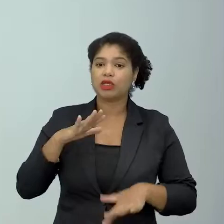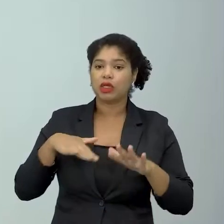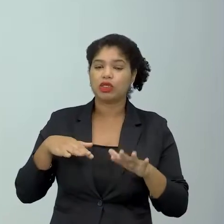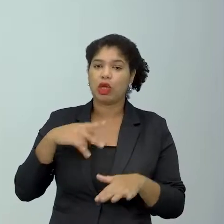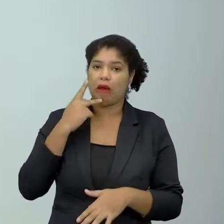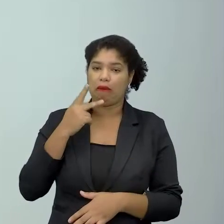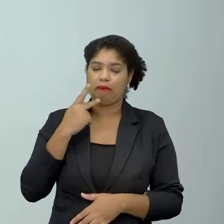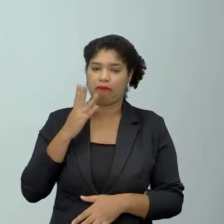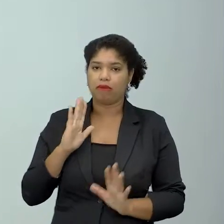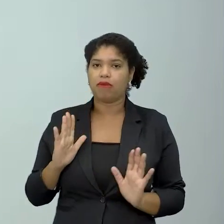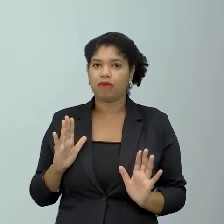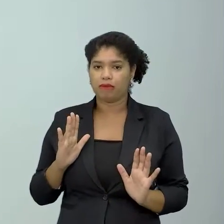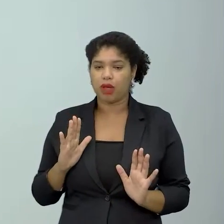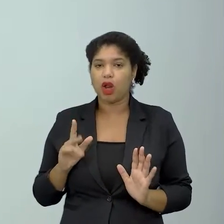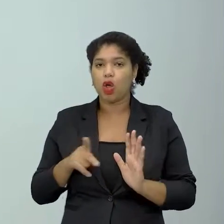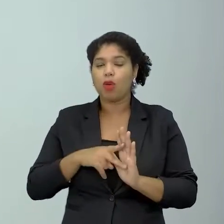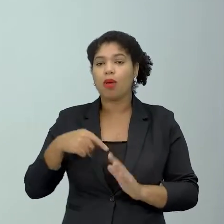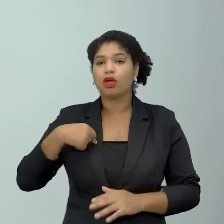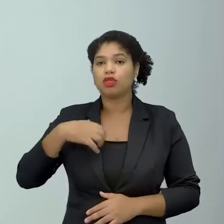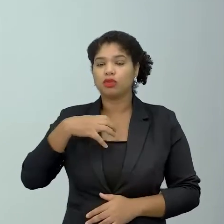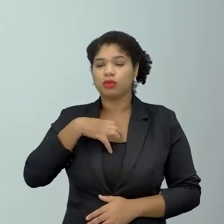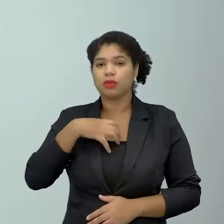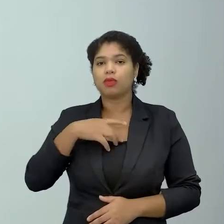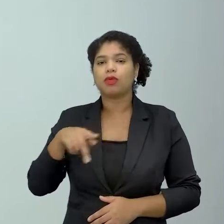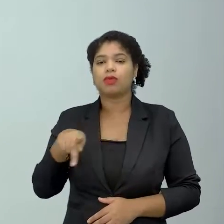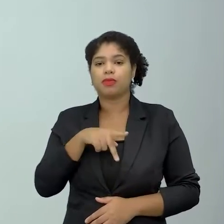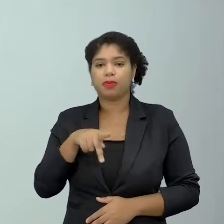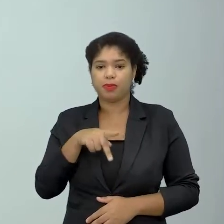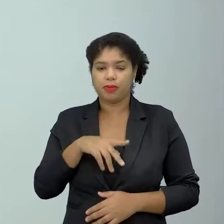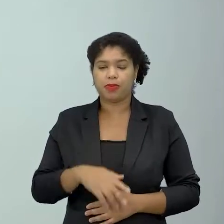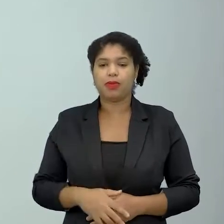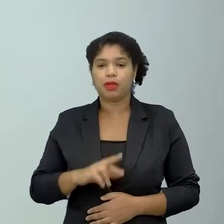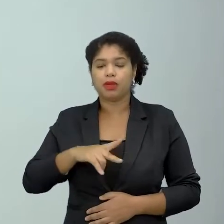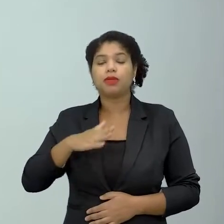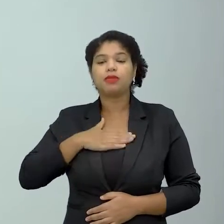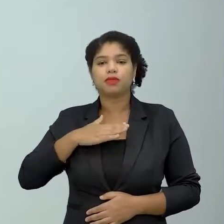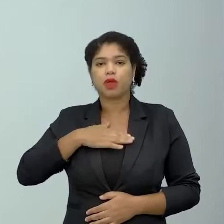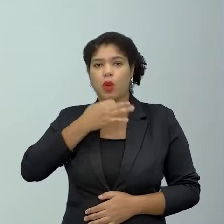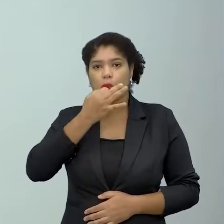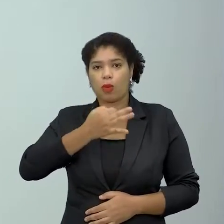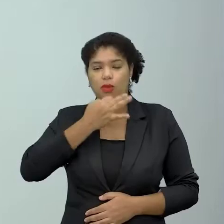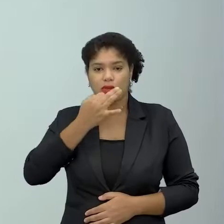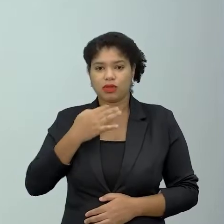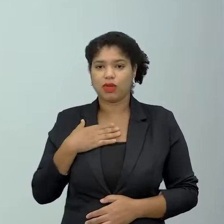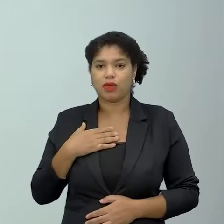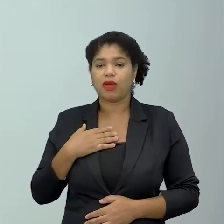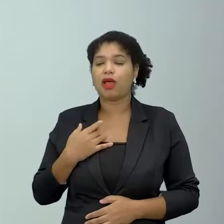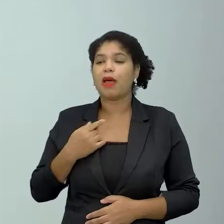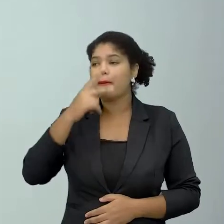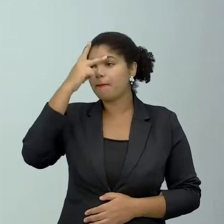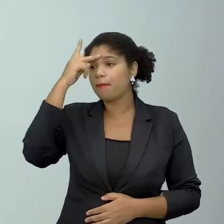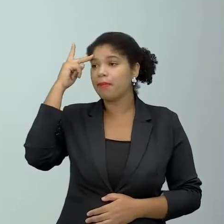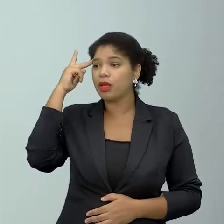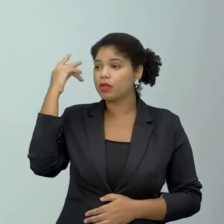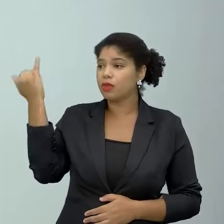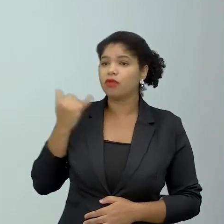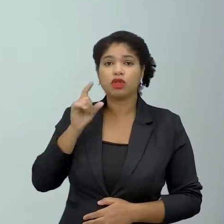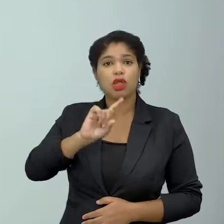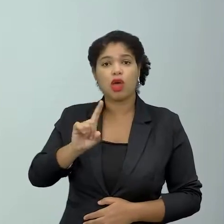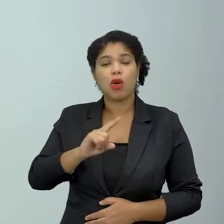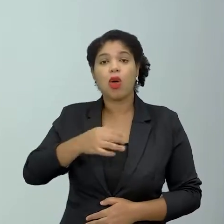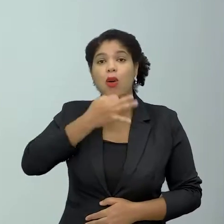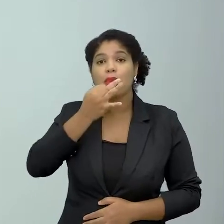falo enquanto professor não é uma opinião que eu, sei lá, tirei de algum lugar, é